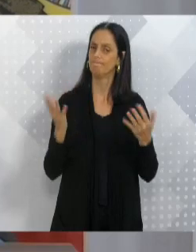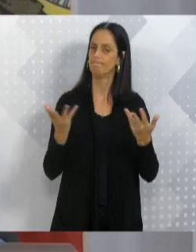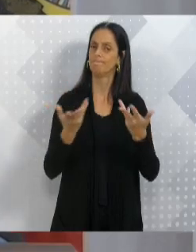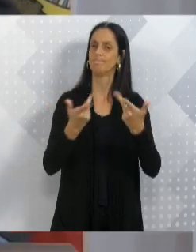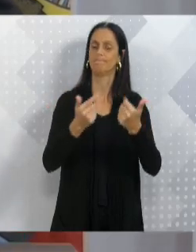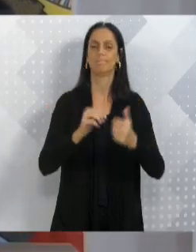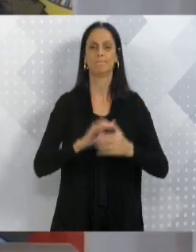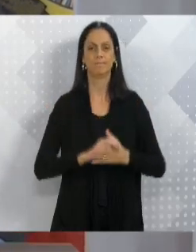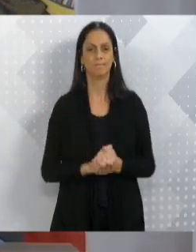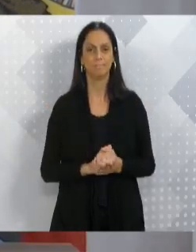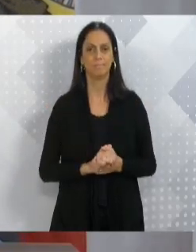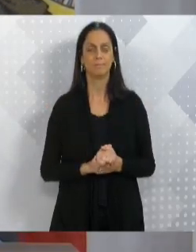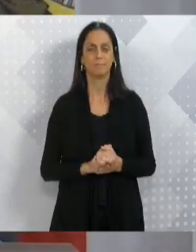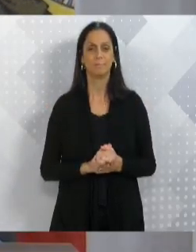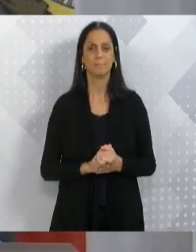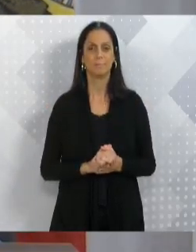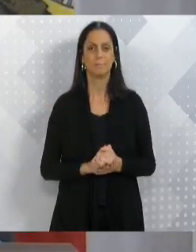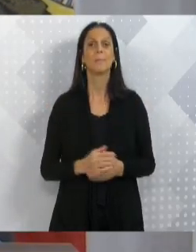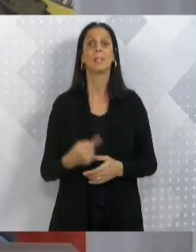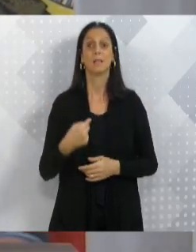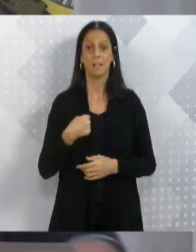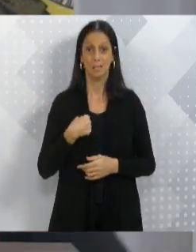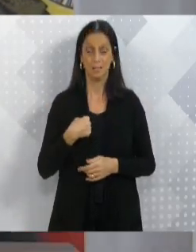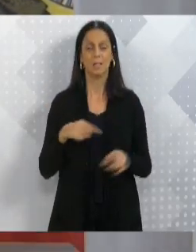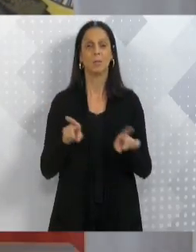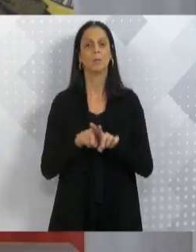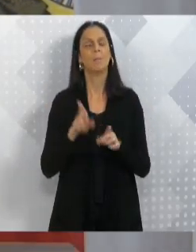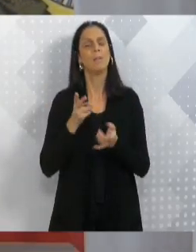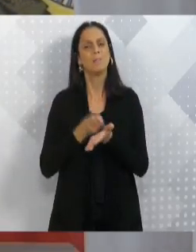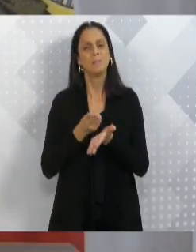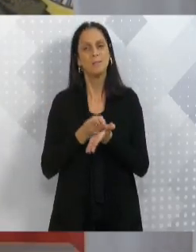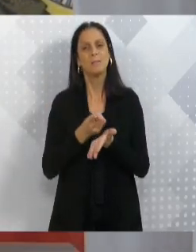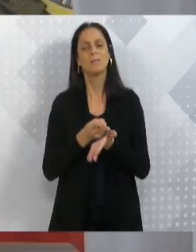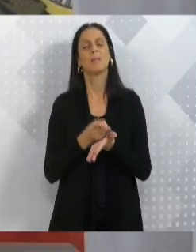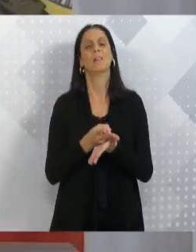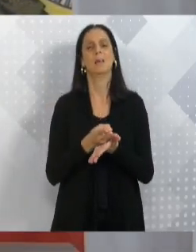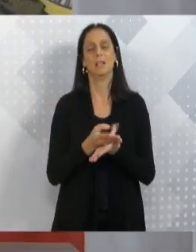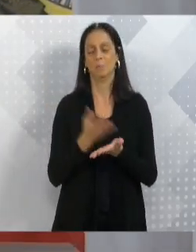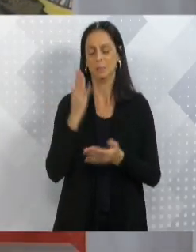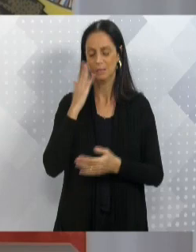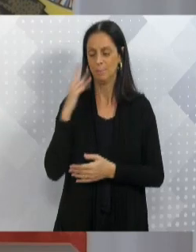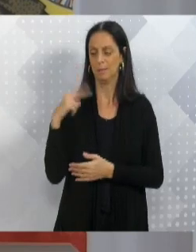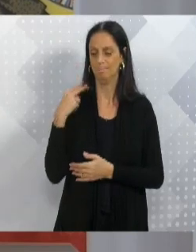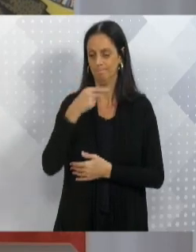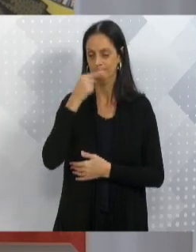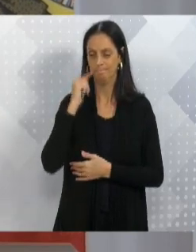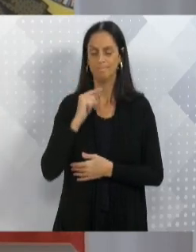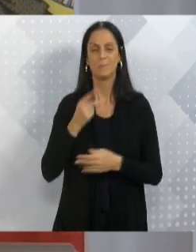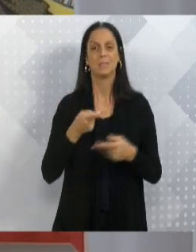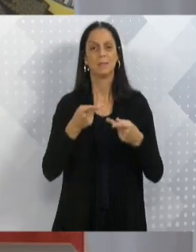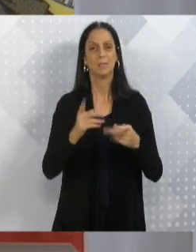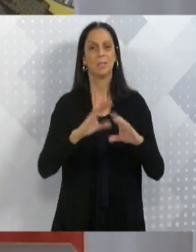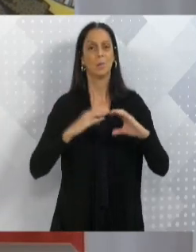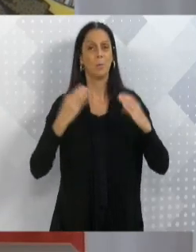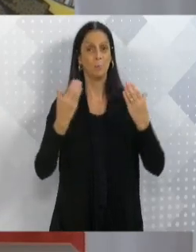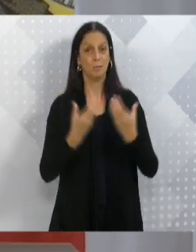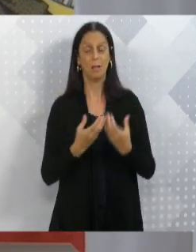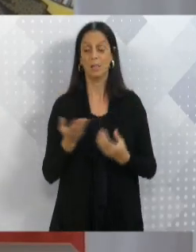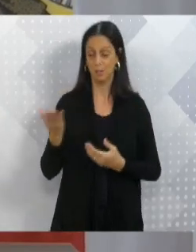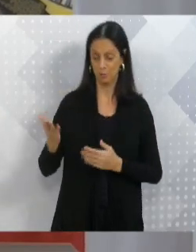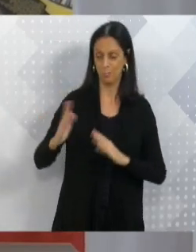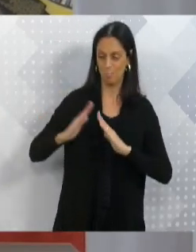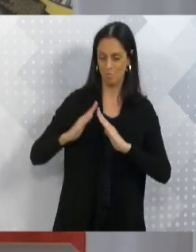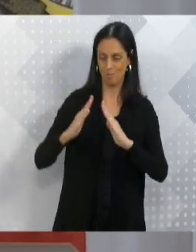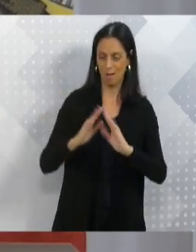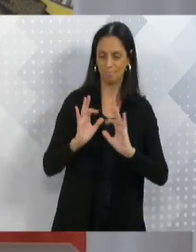destacar aqui também, eu estou constantemente, vereador Nazato, ali na nossa comunidade, a região que Vossa Excelência mora